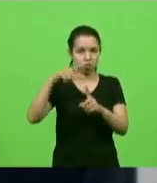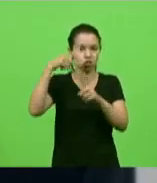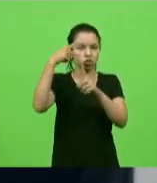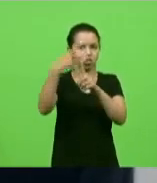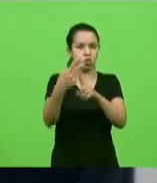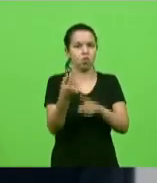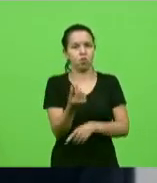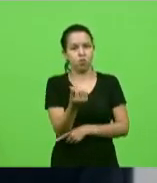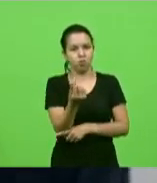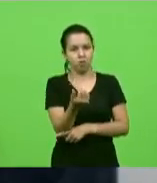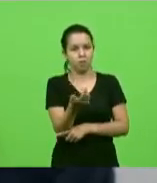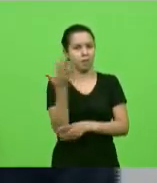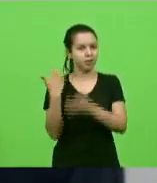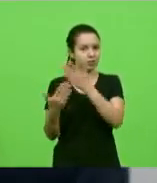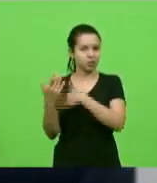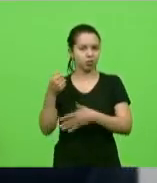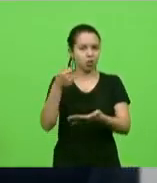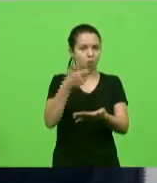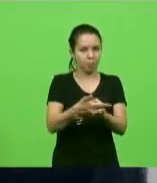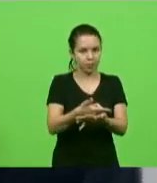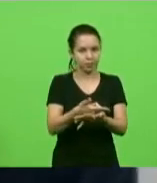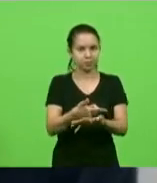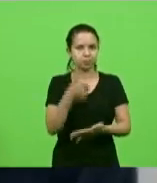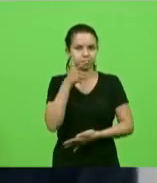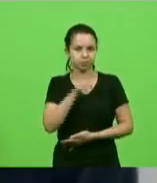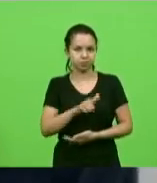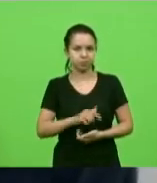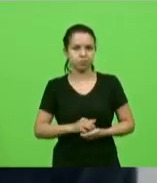que você conseguia comprar antes.